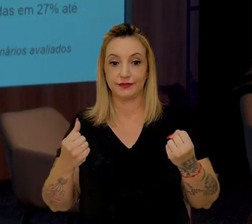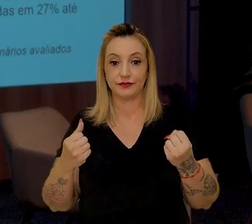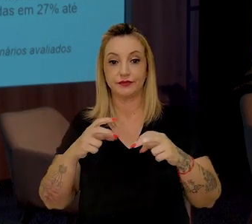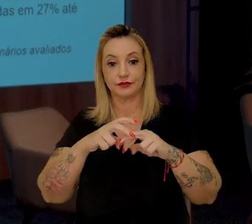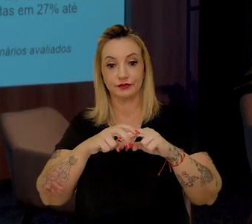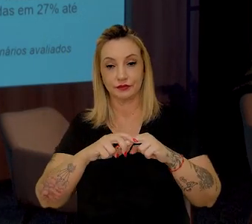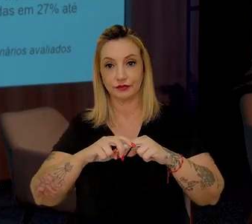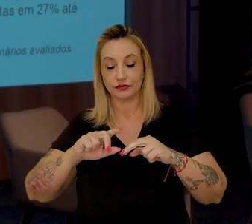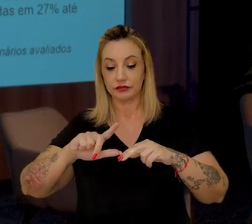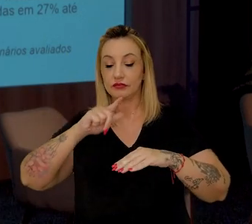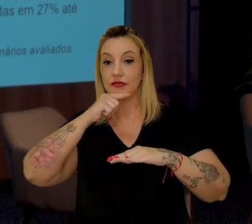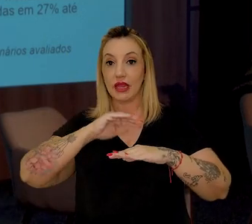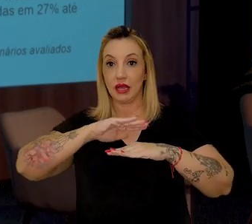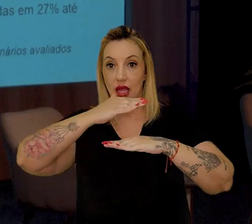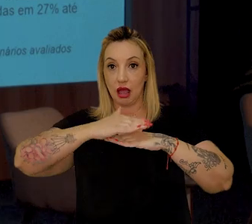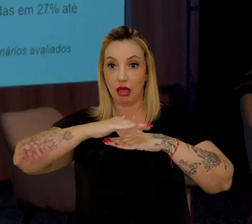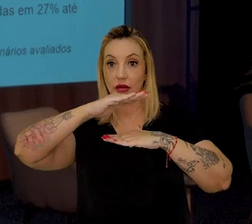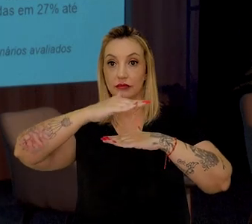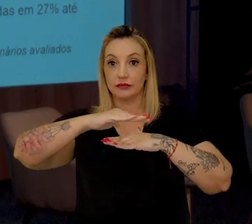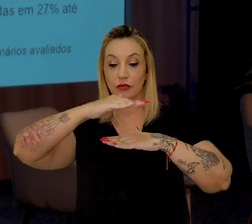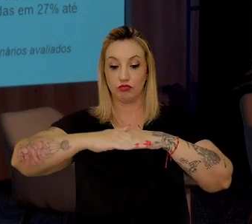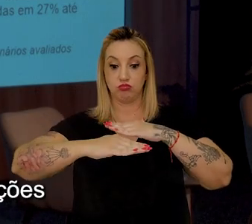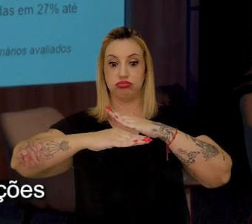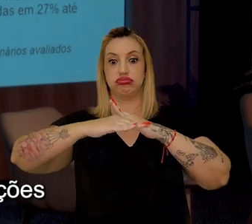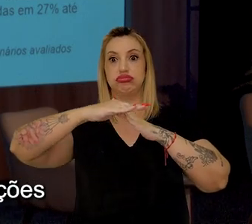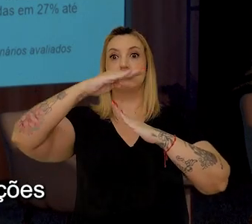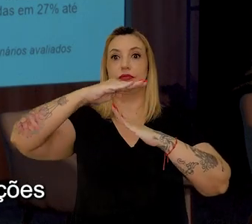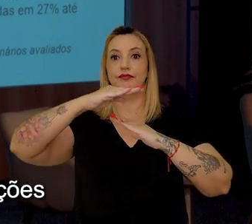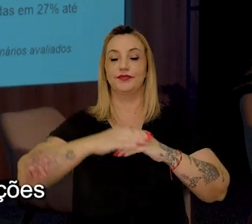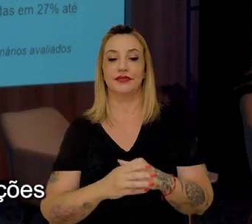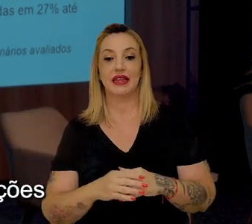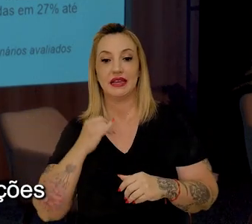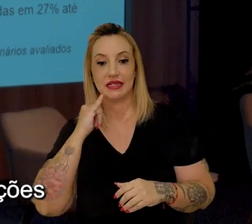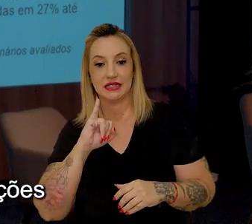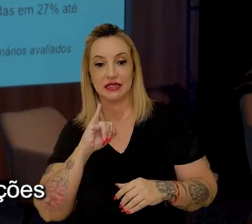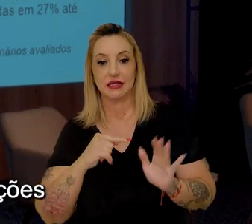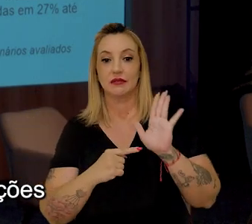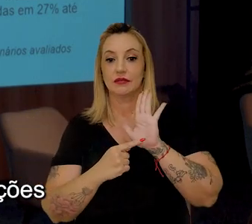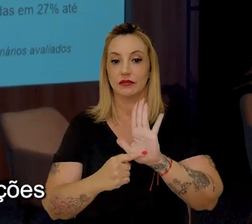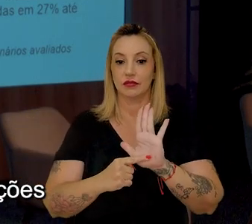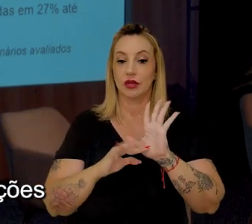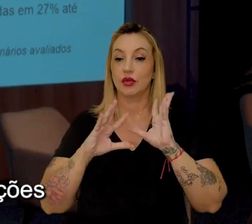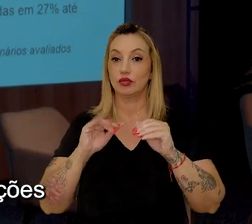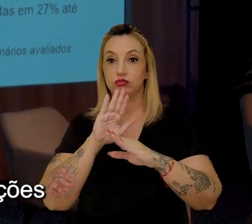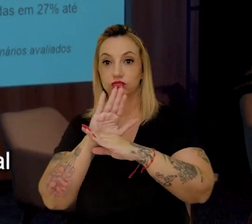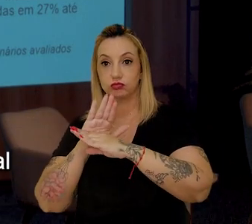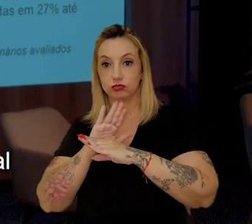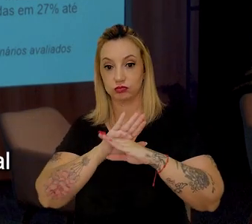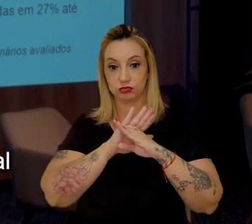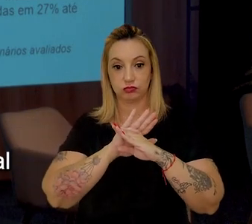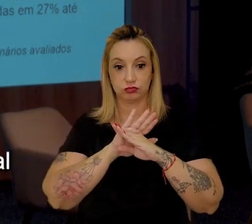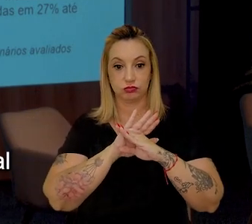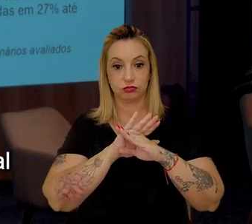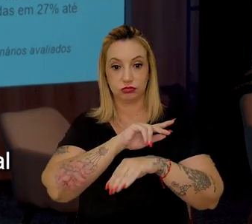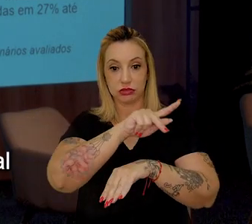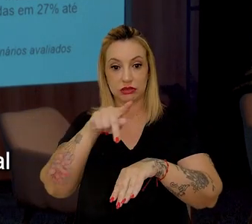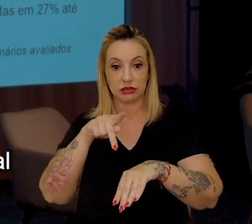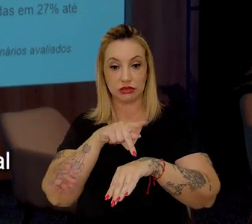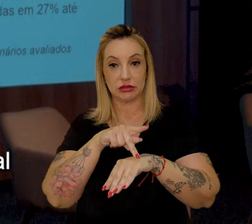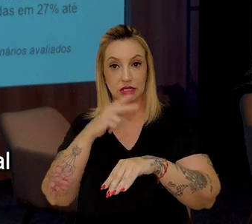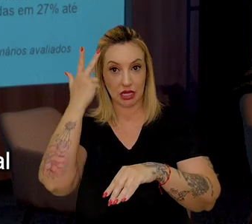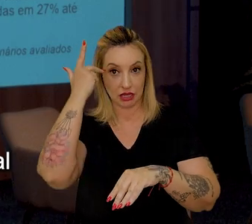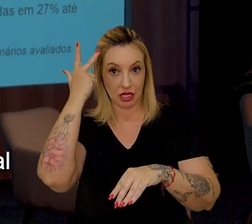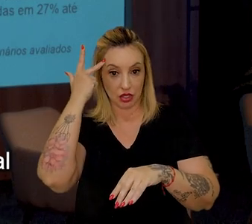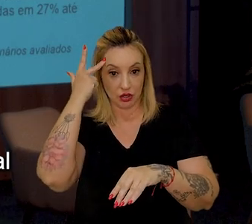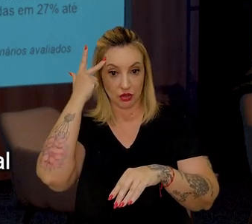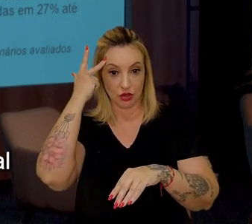questão da do aumento do do do nível do mar né então se a gente colocar todas as contribuições que o país de uma maneira